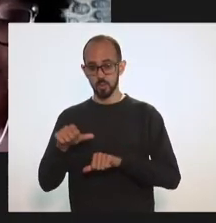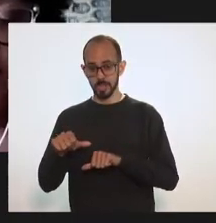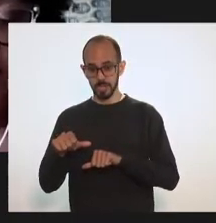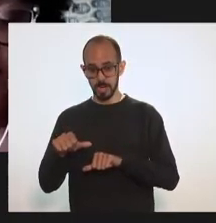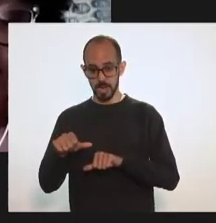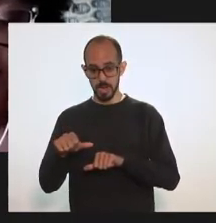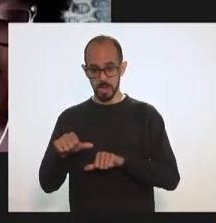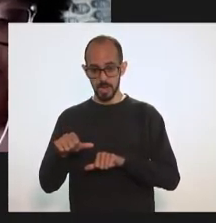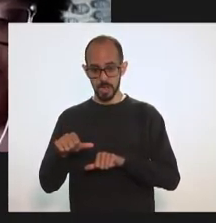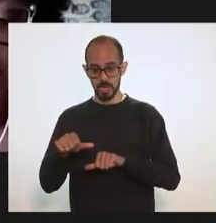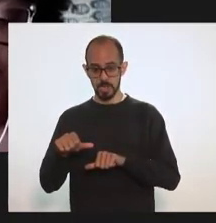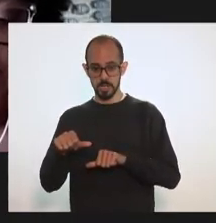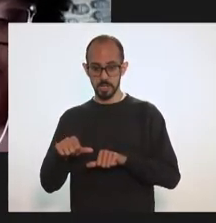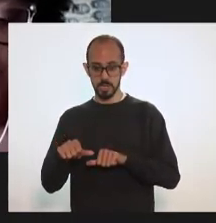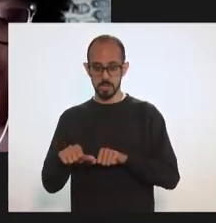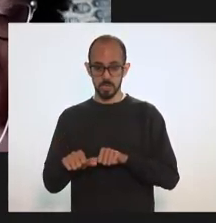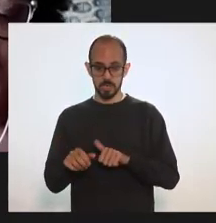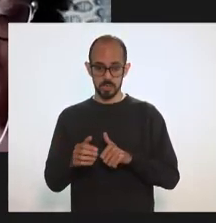2005.